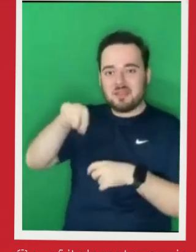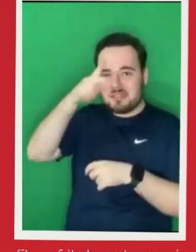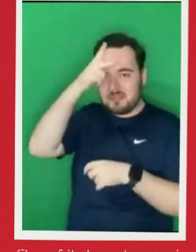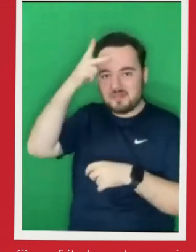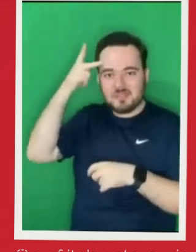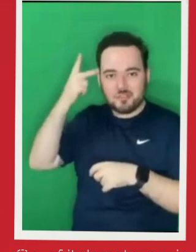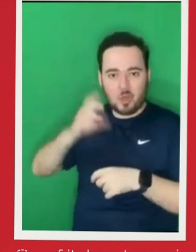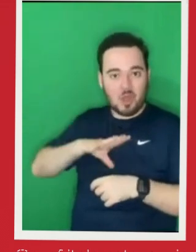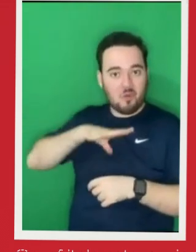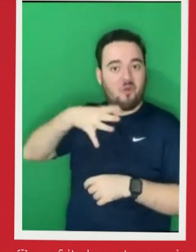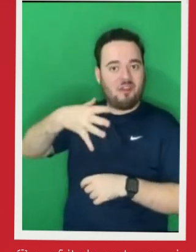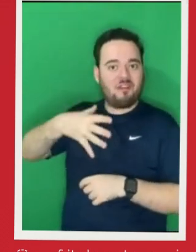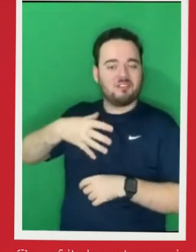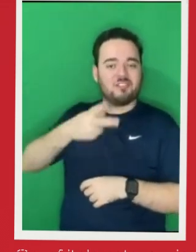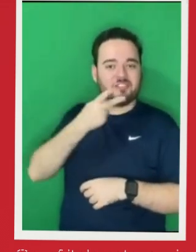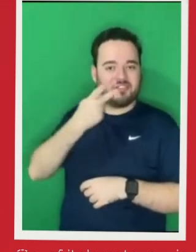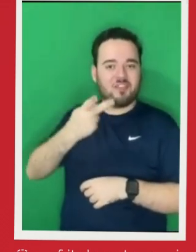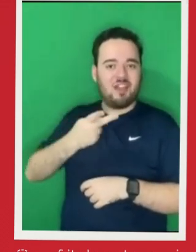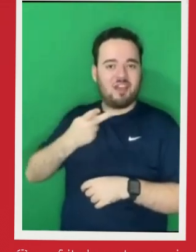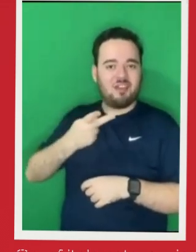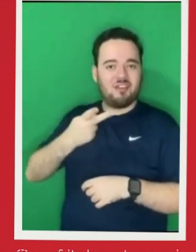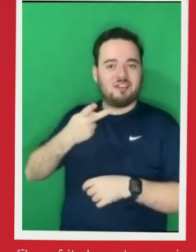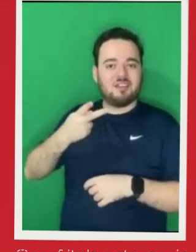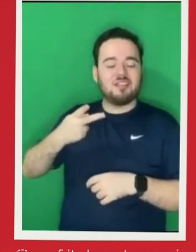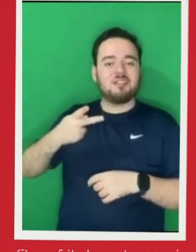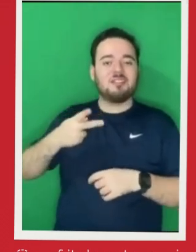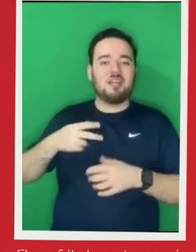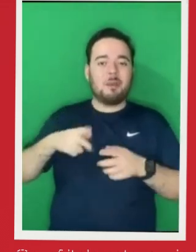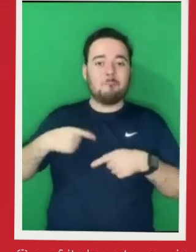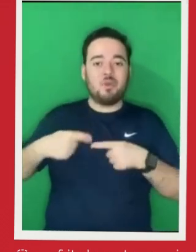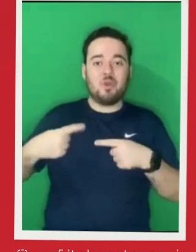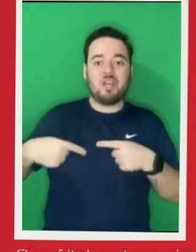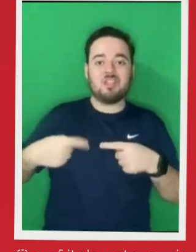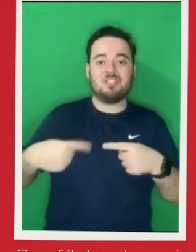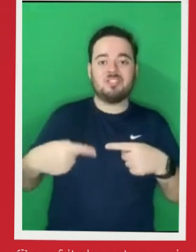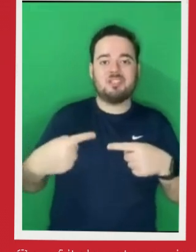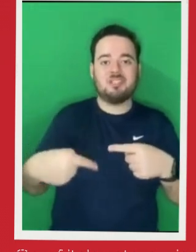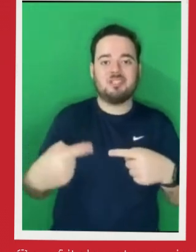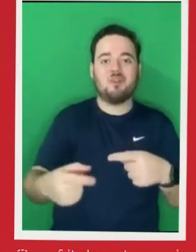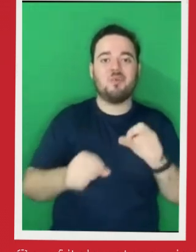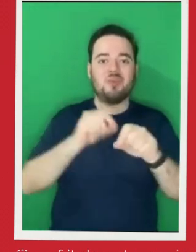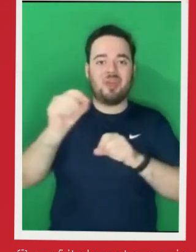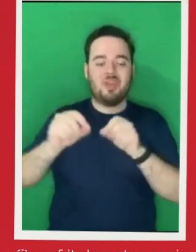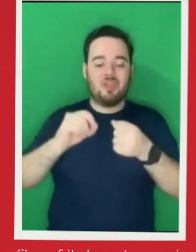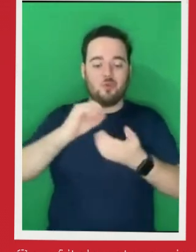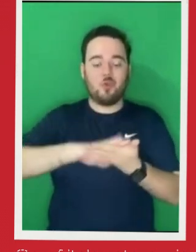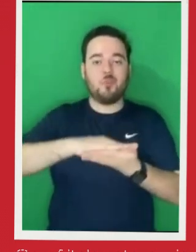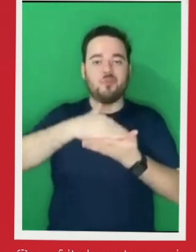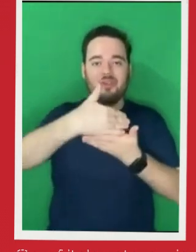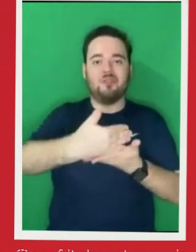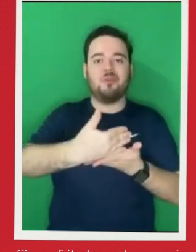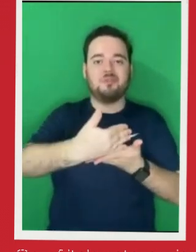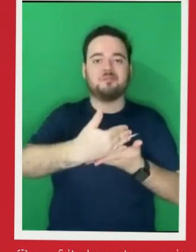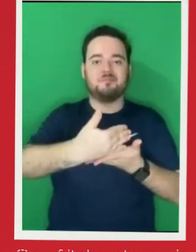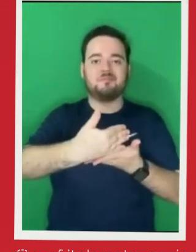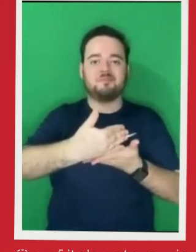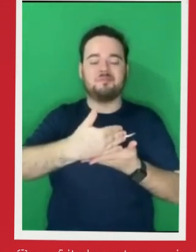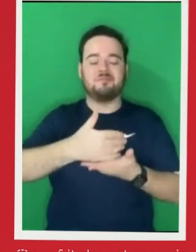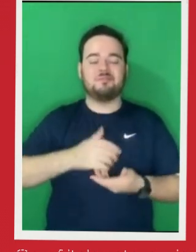ouvir quem tiver a honestidade, a coragem de dizer que um dos disparadores de procrastinação foi sequer ligar o